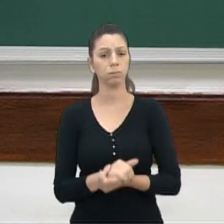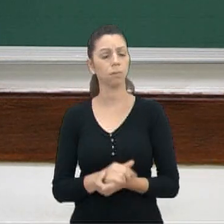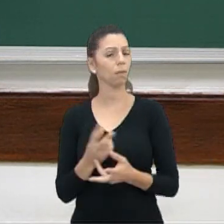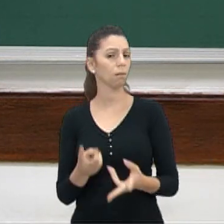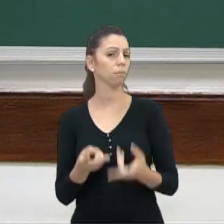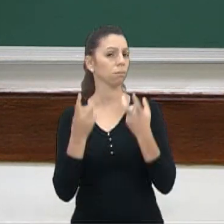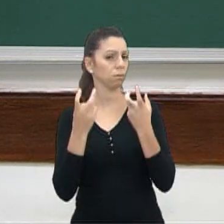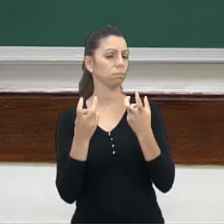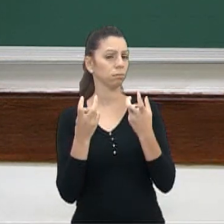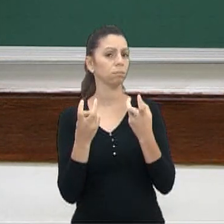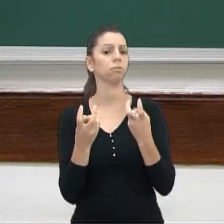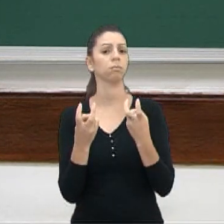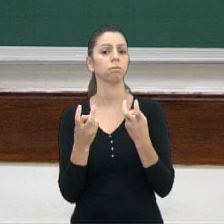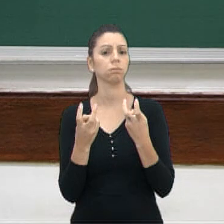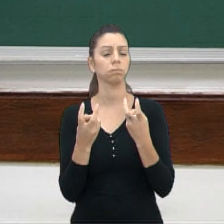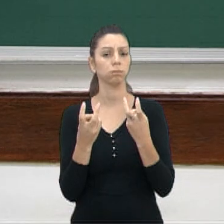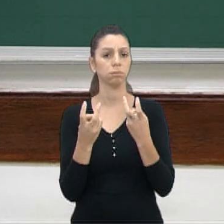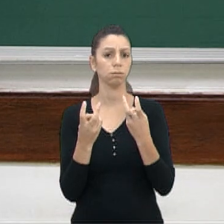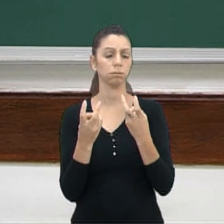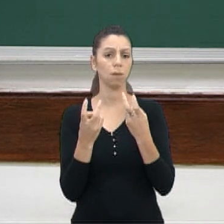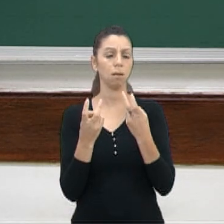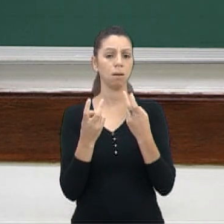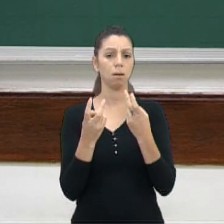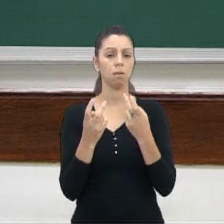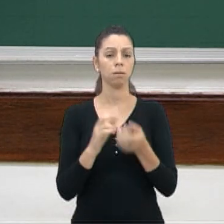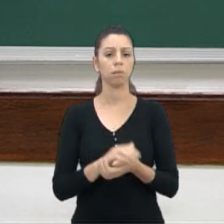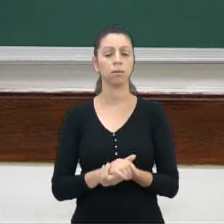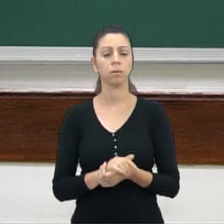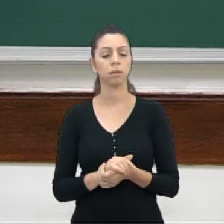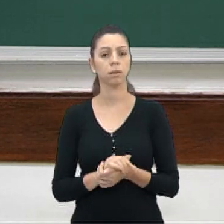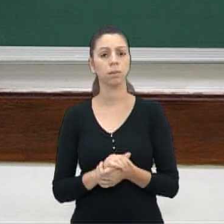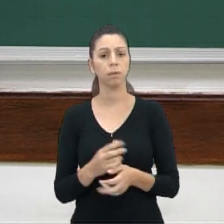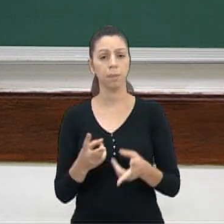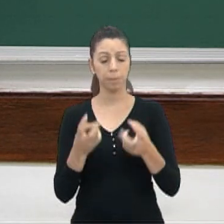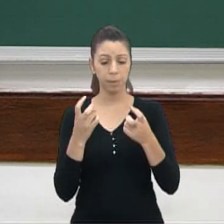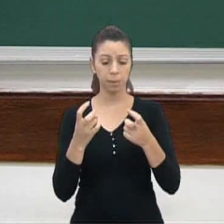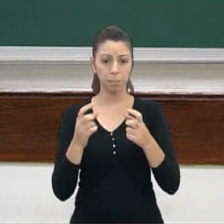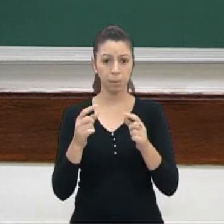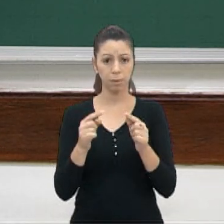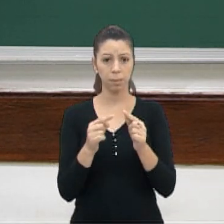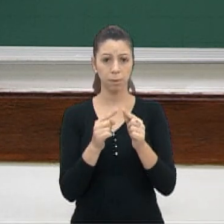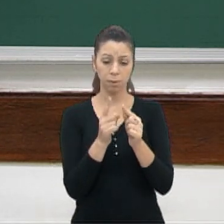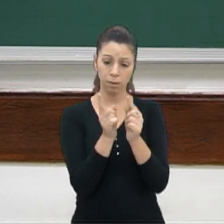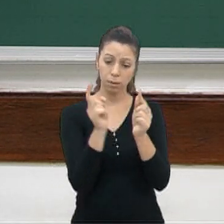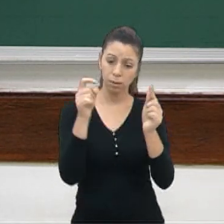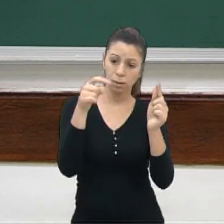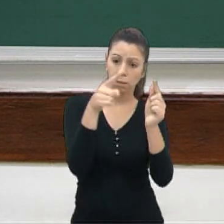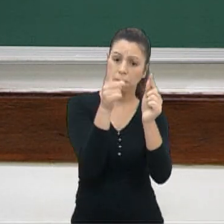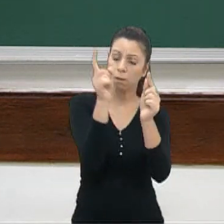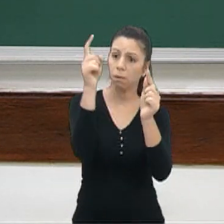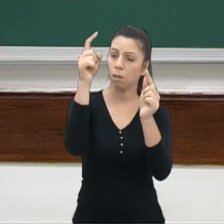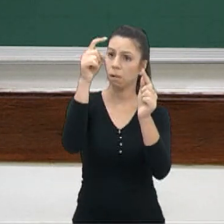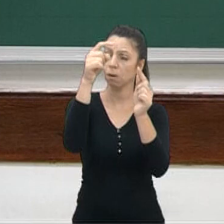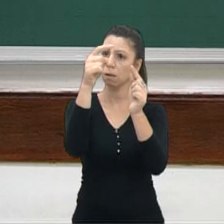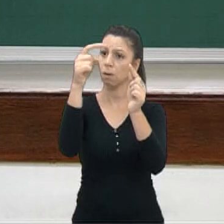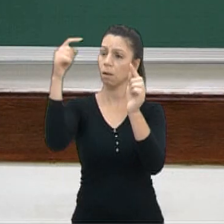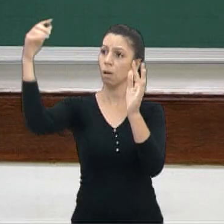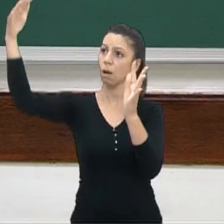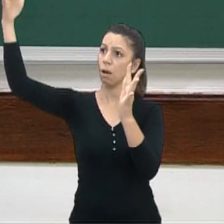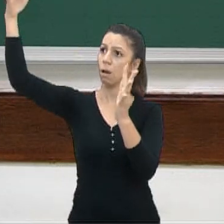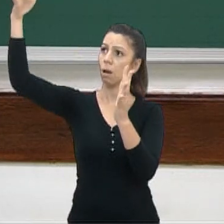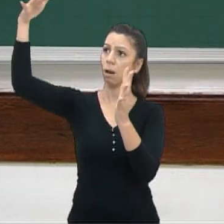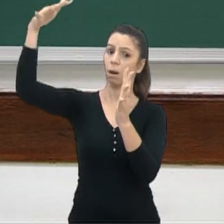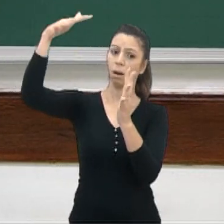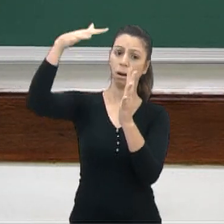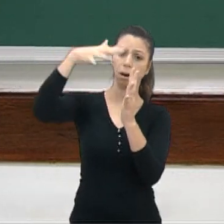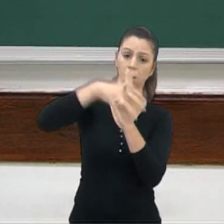isso, do deslocamento das placas, ele percebeu que os desenhos dos contornos dos continentes se encaixavam, como se